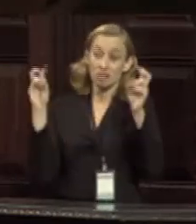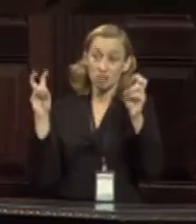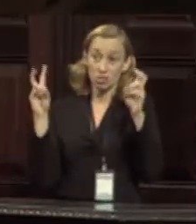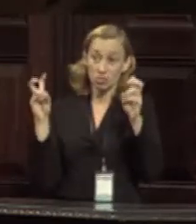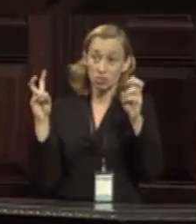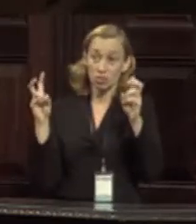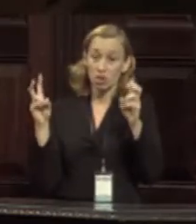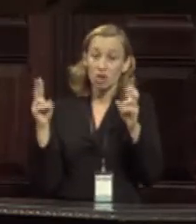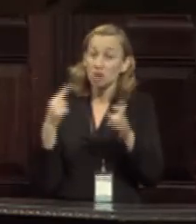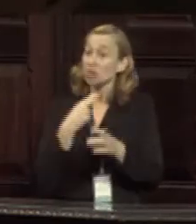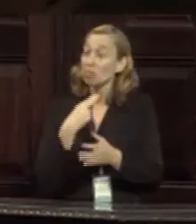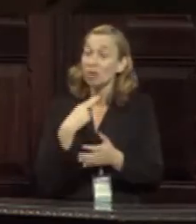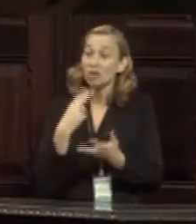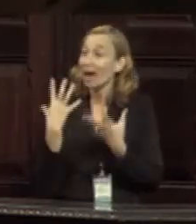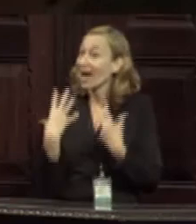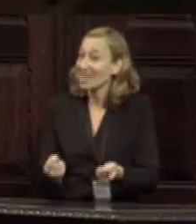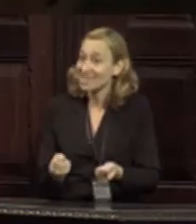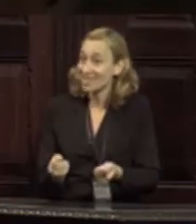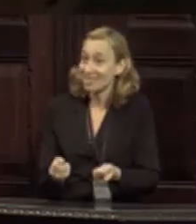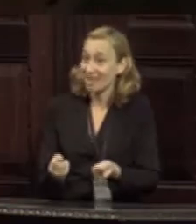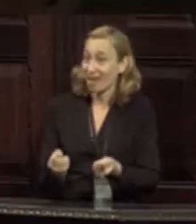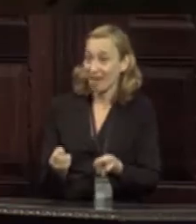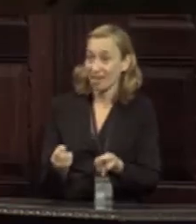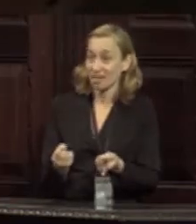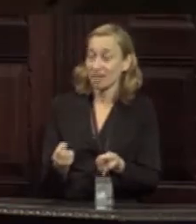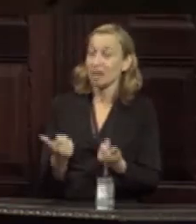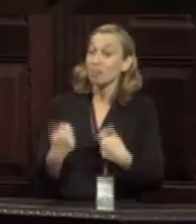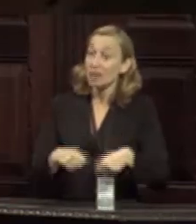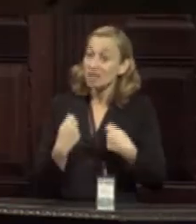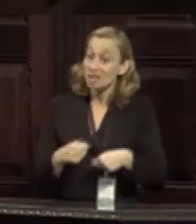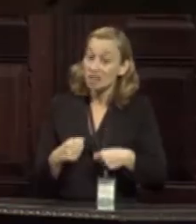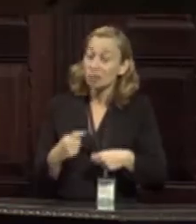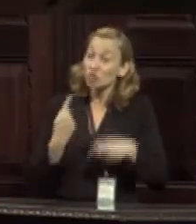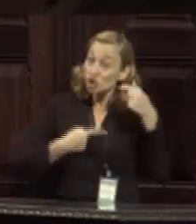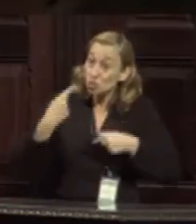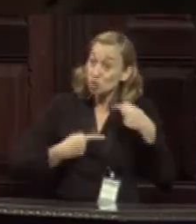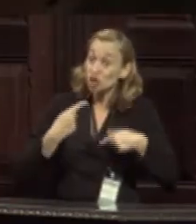não nos curvarmos ao império econômico e financeiro. Muito obrigado, senhor.